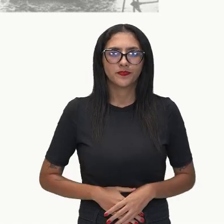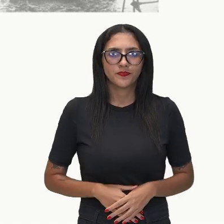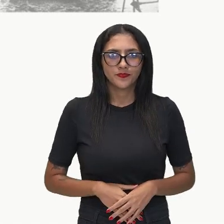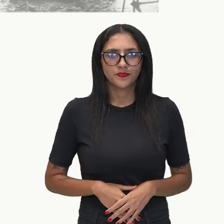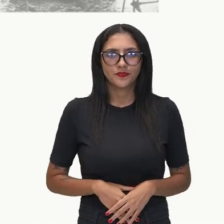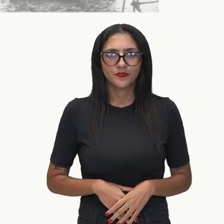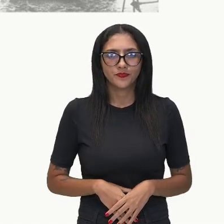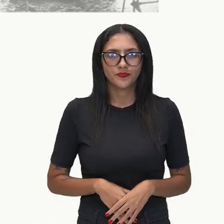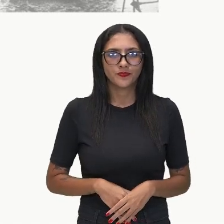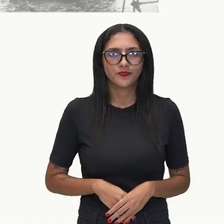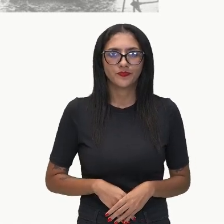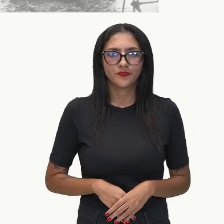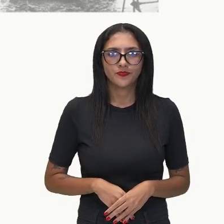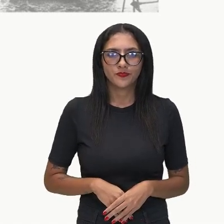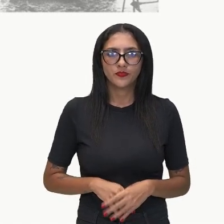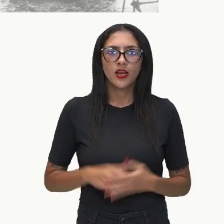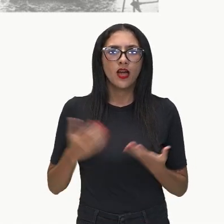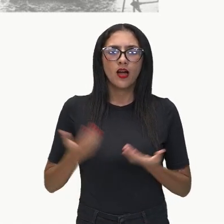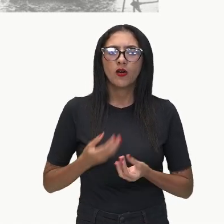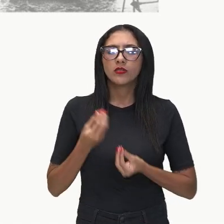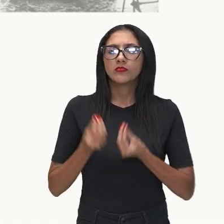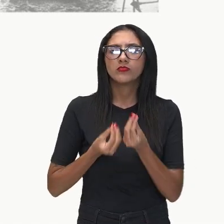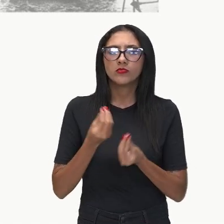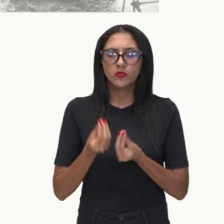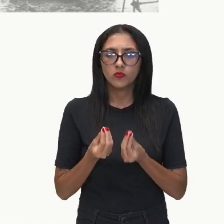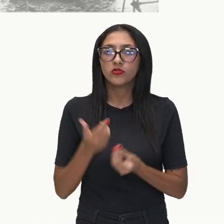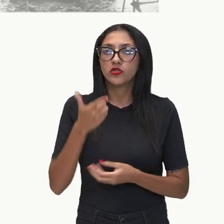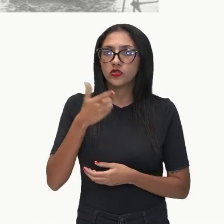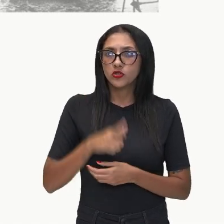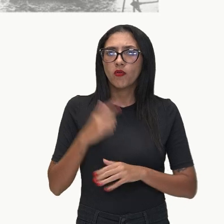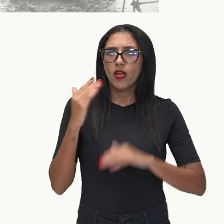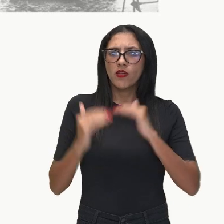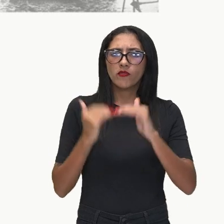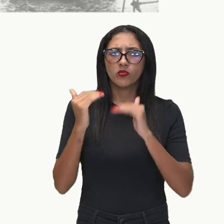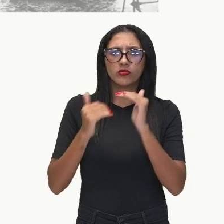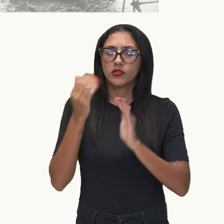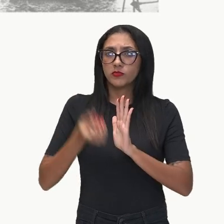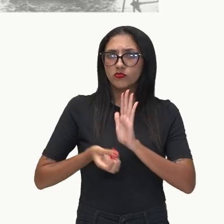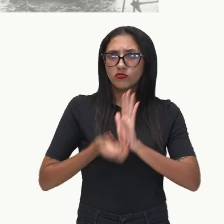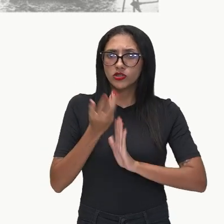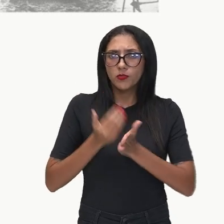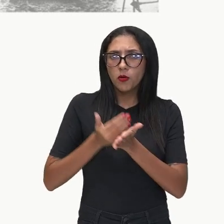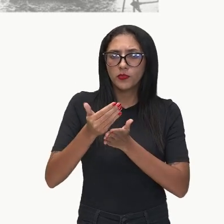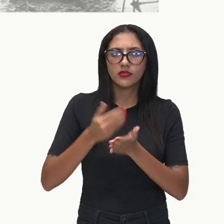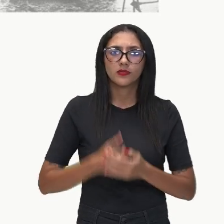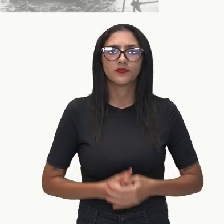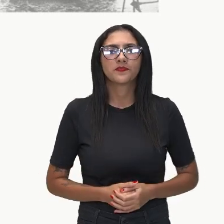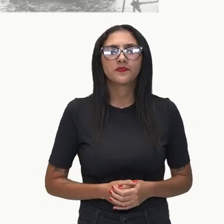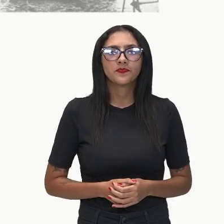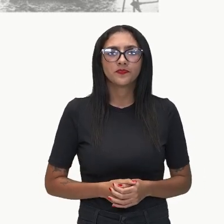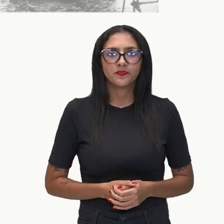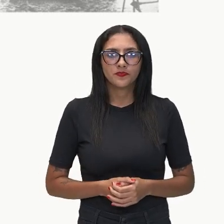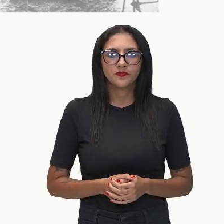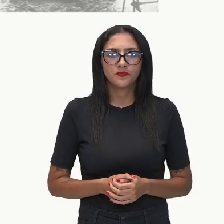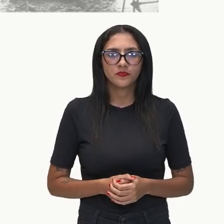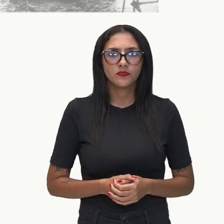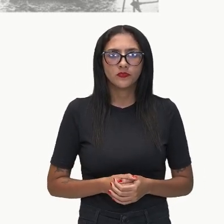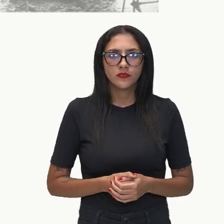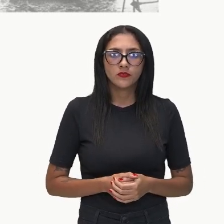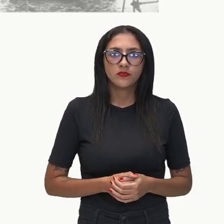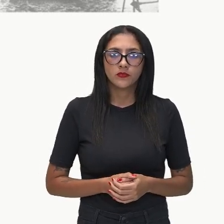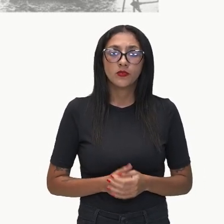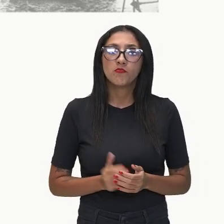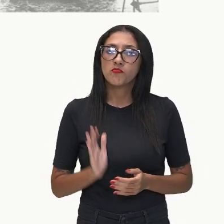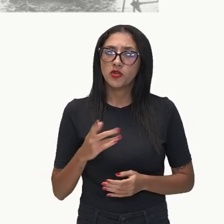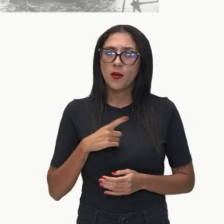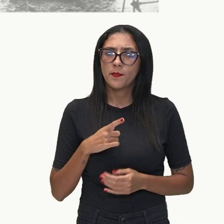Vamos falar agora sobre o desenvolvimento, propriamente dito, da Primeira Guerra Mundial. Já chamando atenção aqui